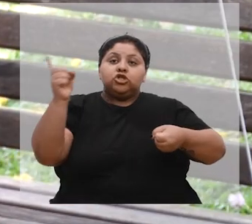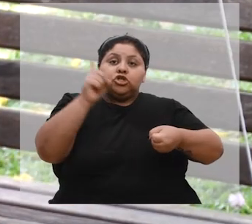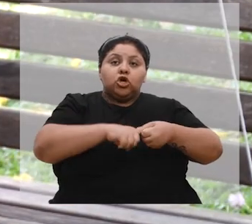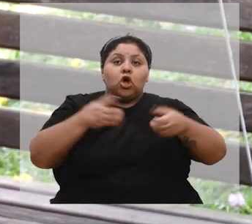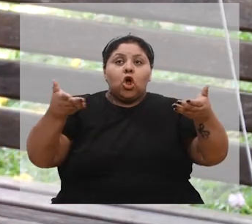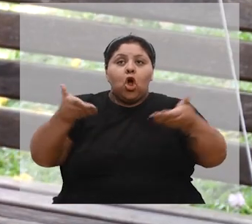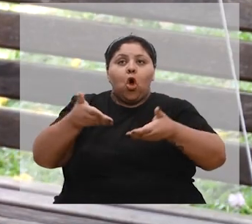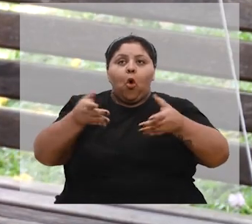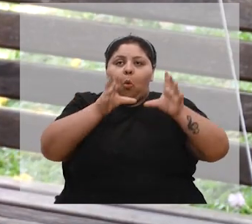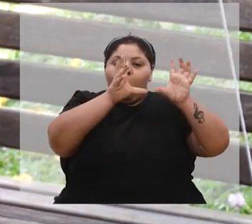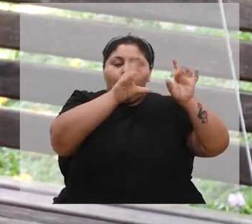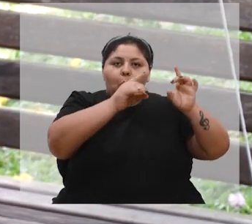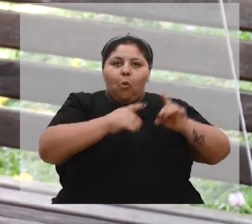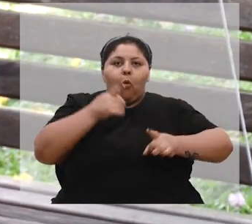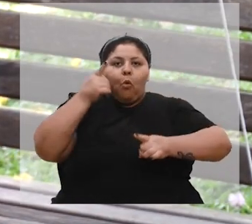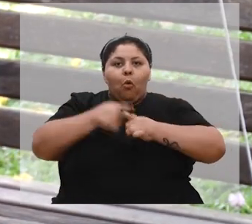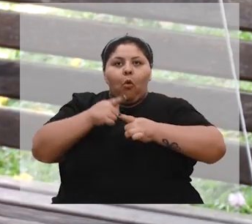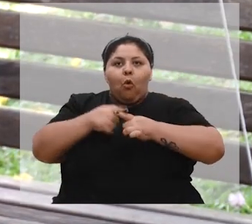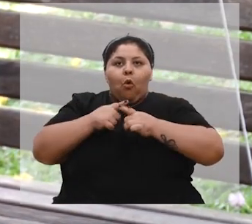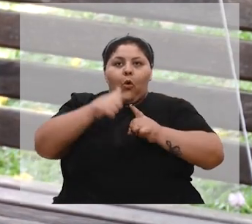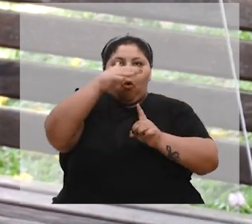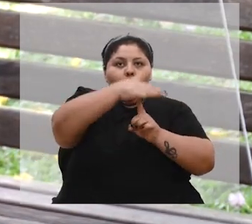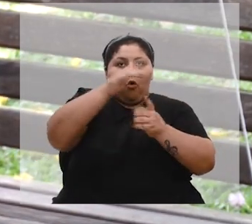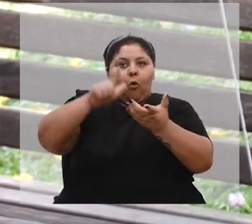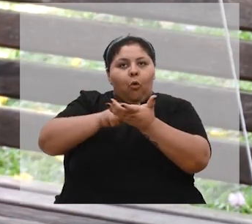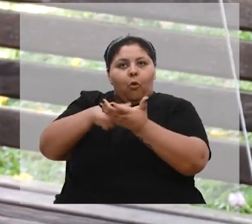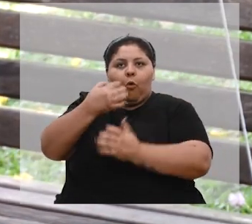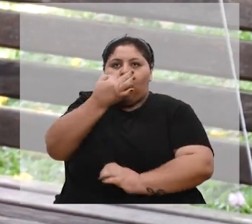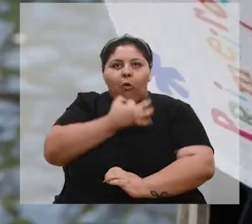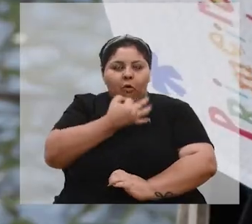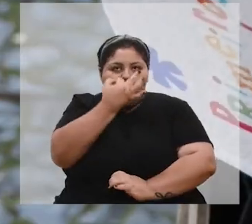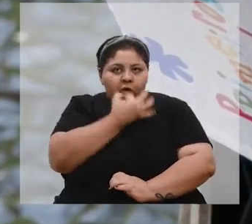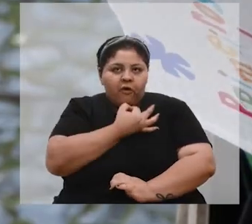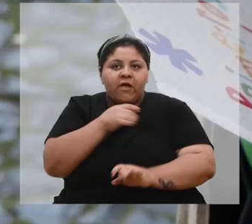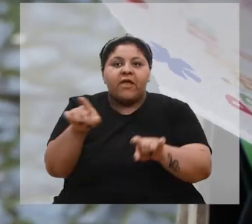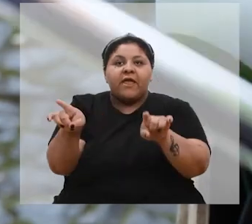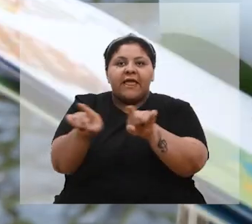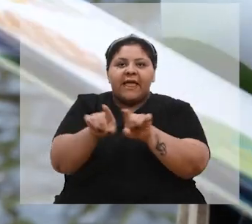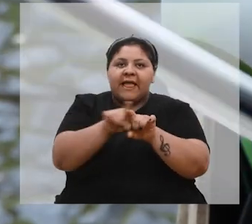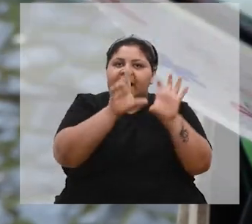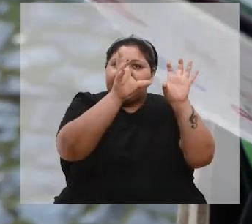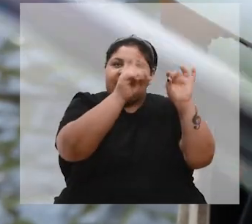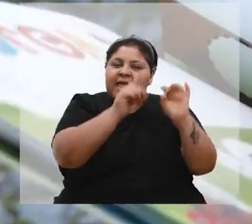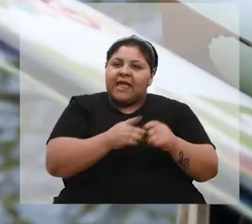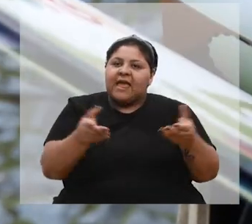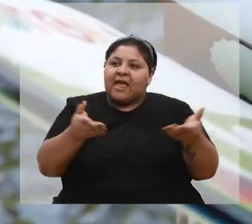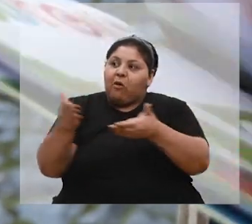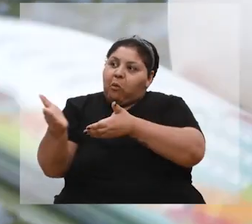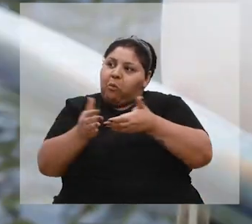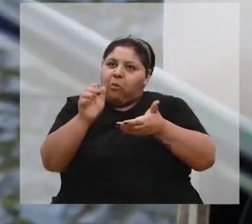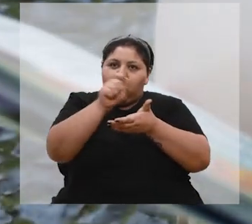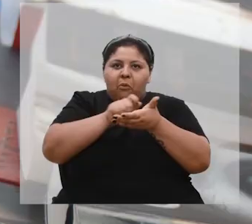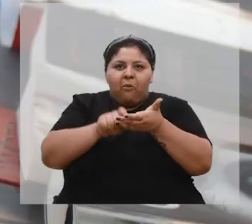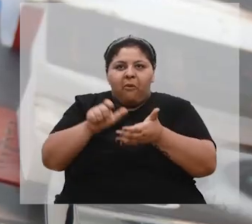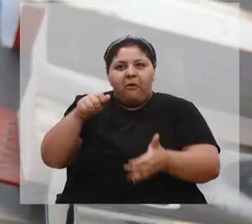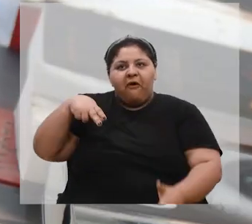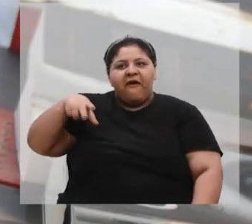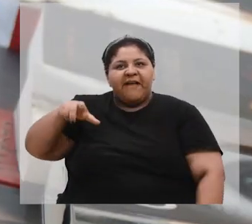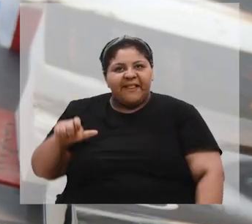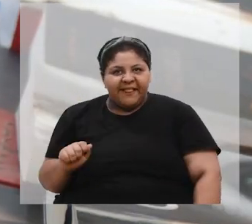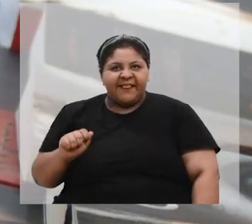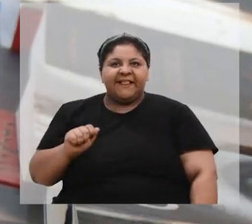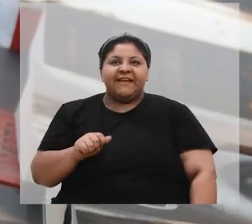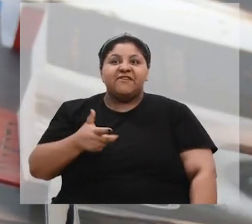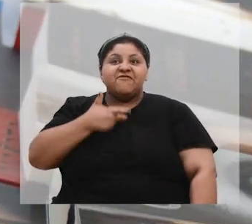De volta com o programa Entre Elas, hoje muito especial, porque estamos na Feira do Livro de Caxias do Sul e também muito especial porque estamos com